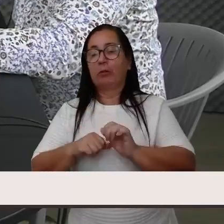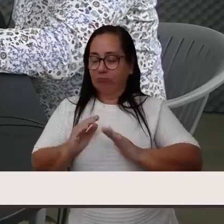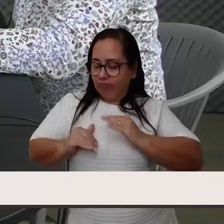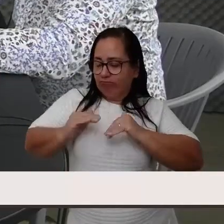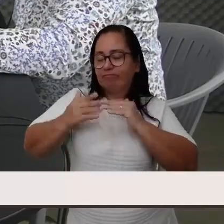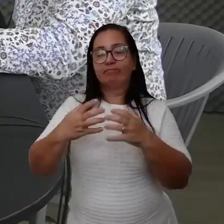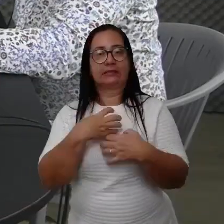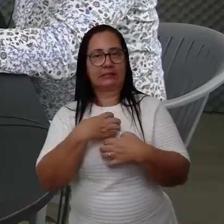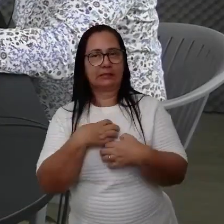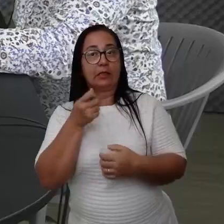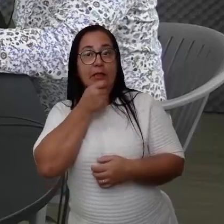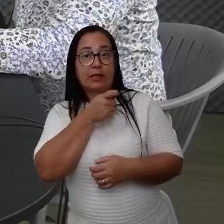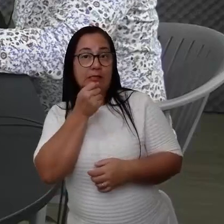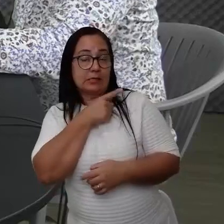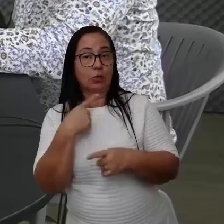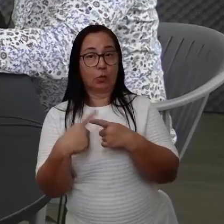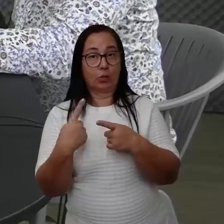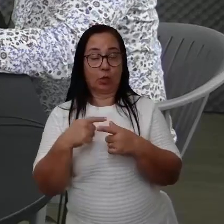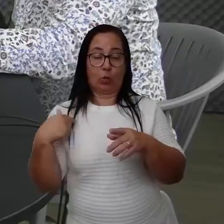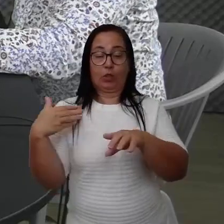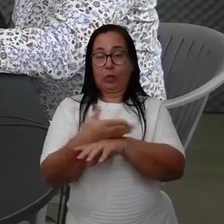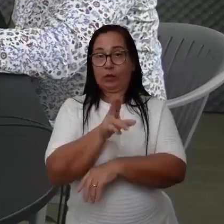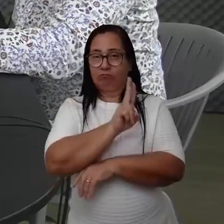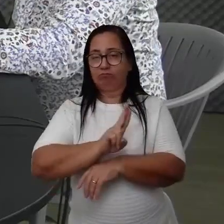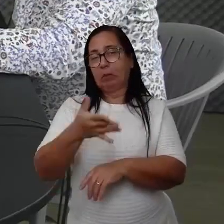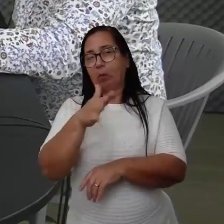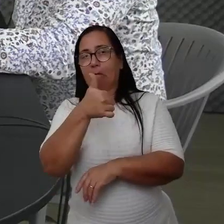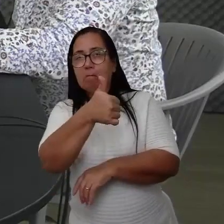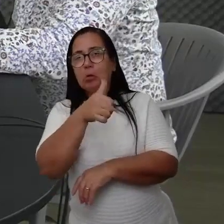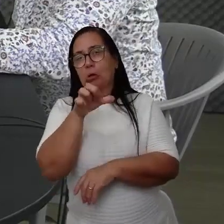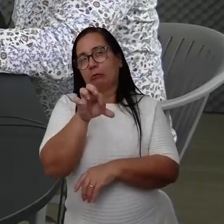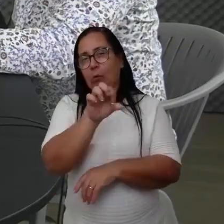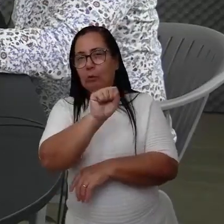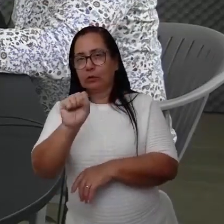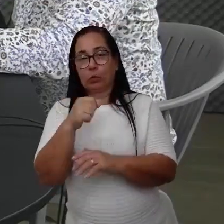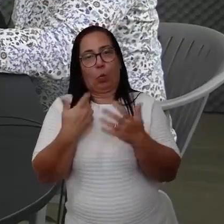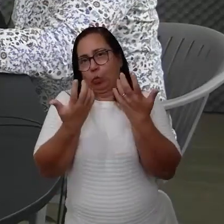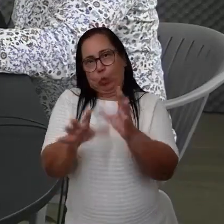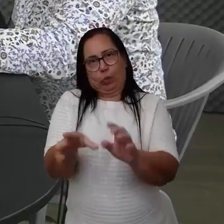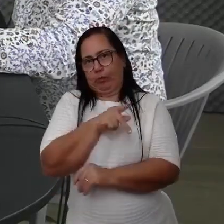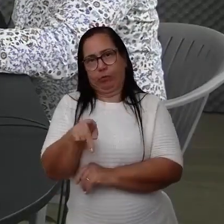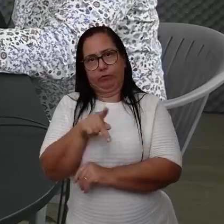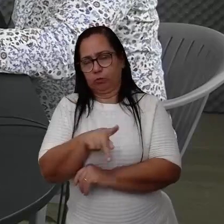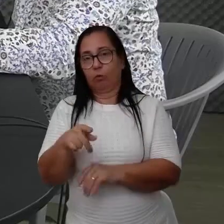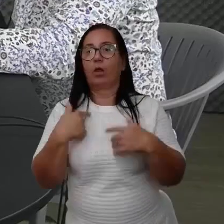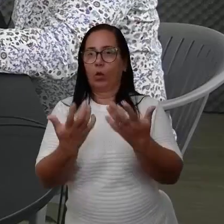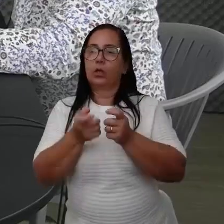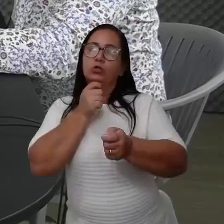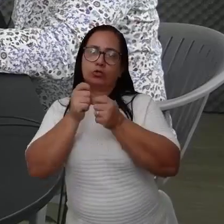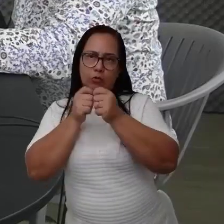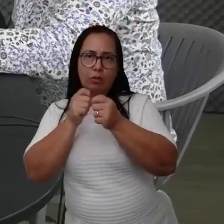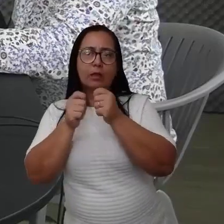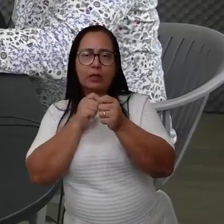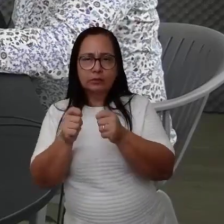forma. É engraçado, porque quando eu entrei na universidade, lá em 1988, eu não queria ser professora. Eu queria ser jornalista, como